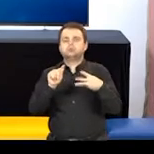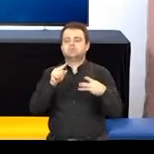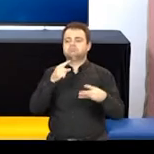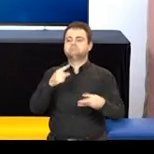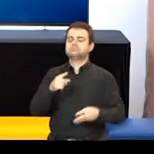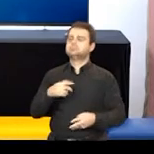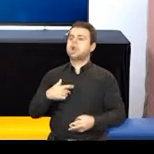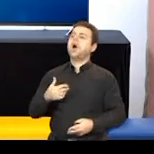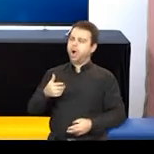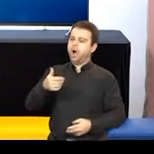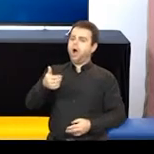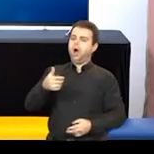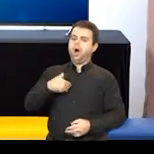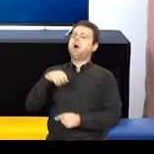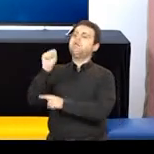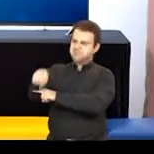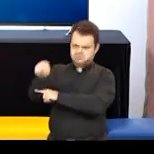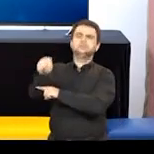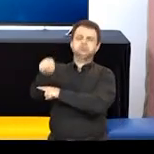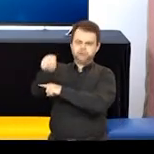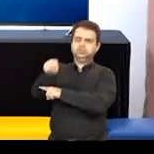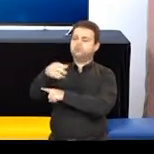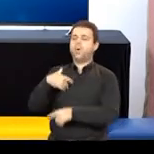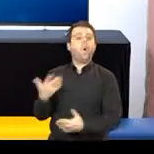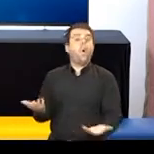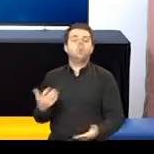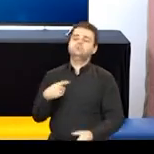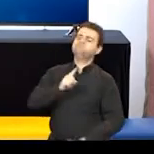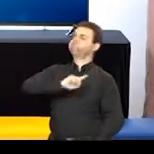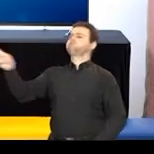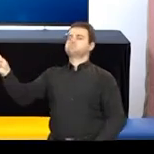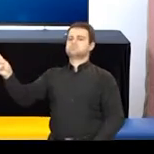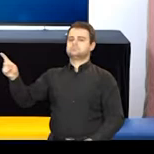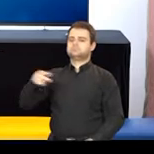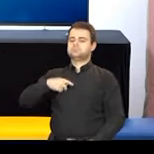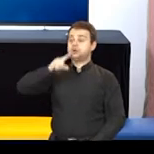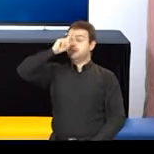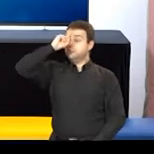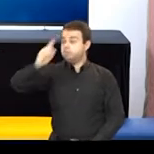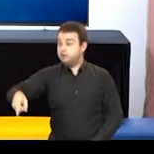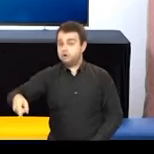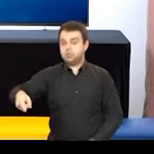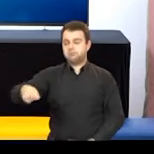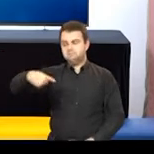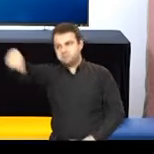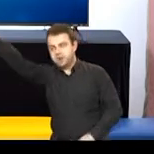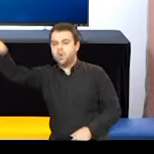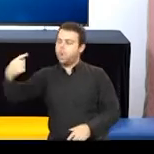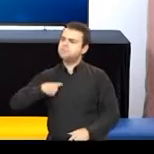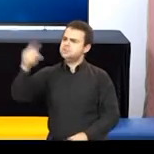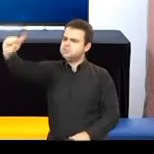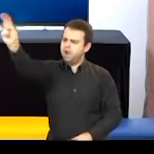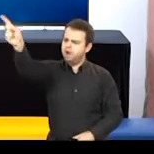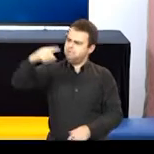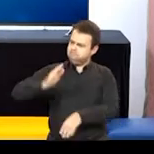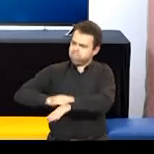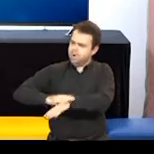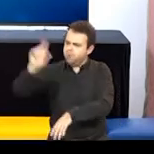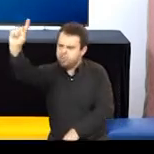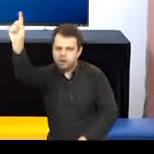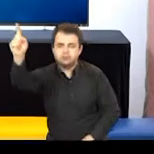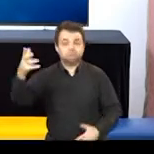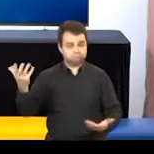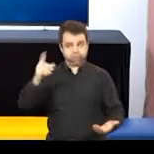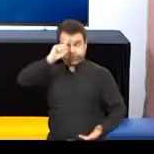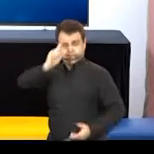afirmativo ou negativo. No caso, pode ser uma ordem para que se faça alguma coisa ou para que não se faça alguma